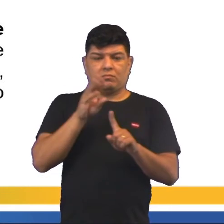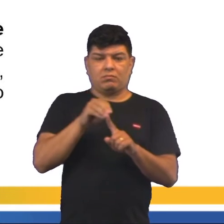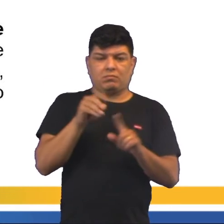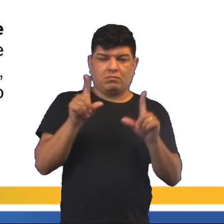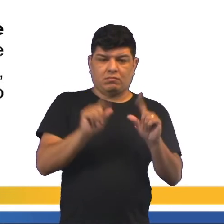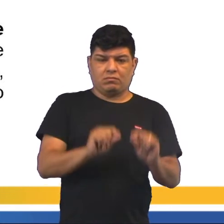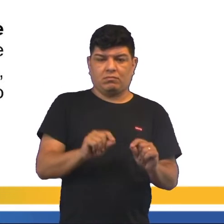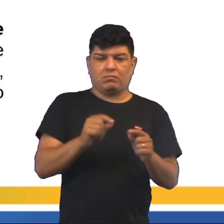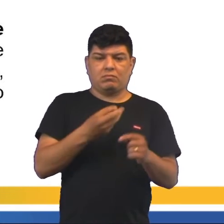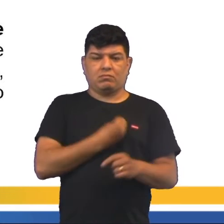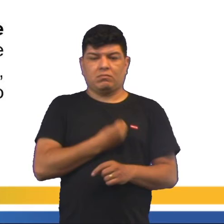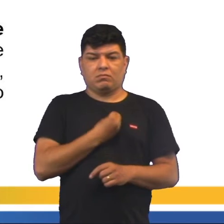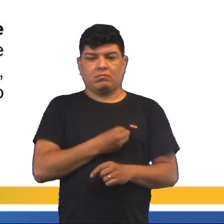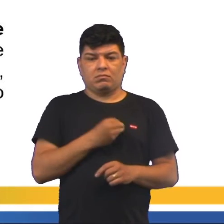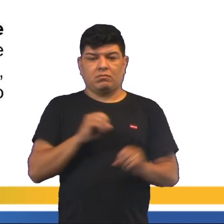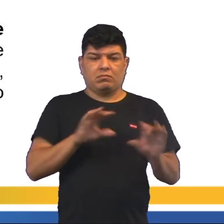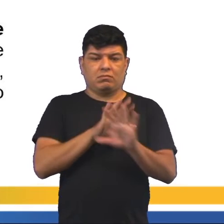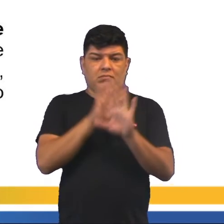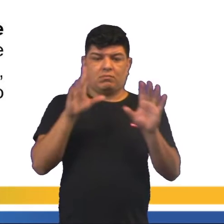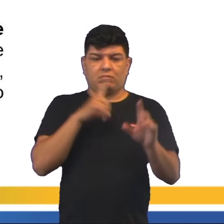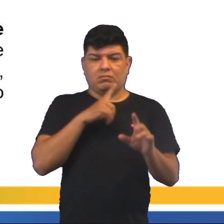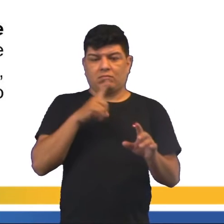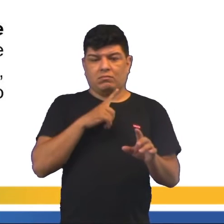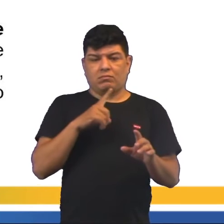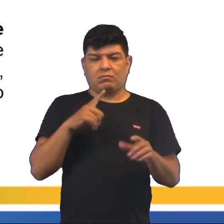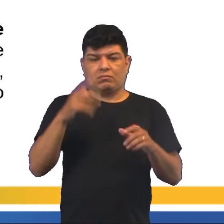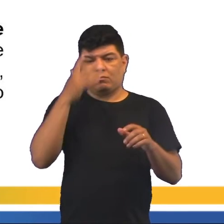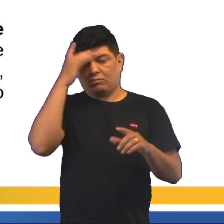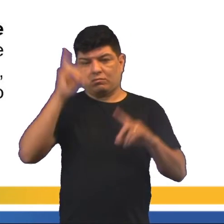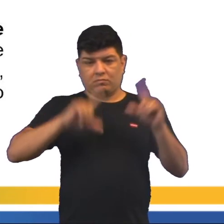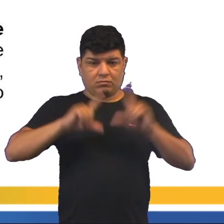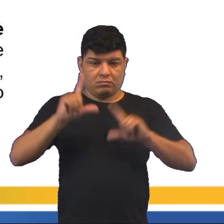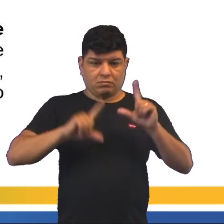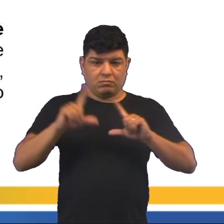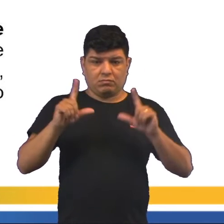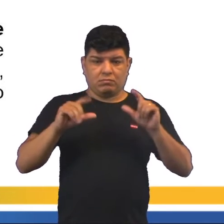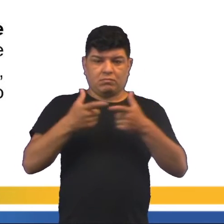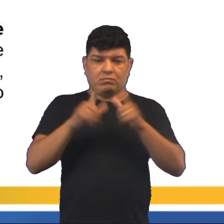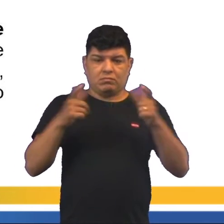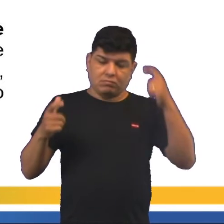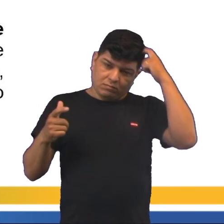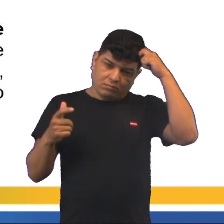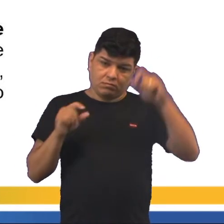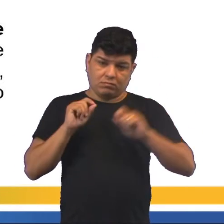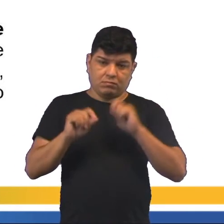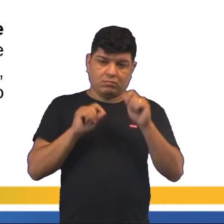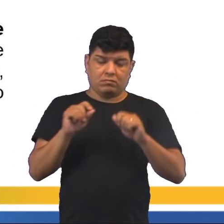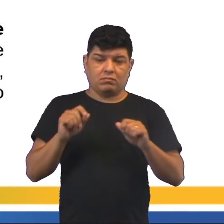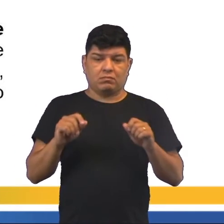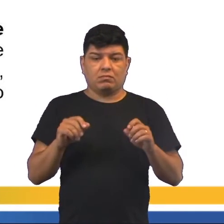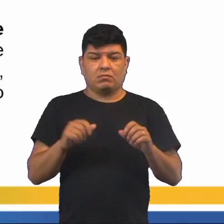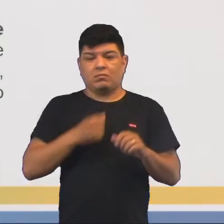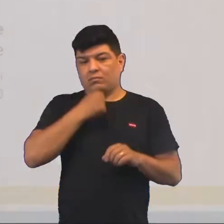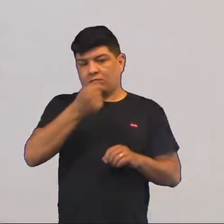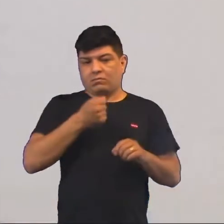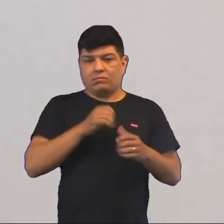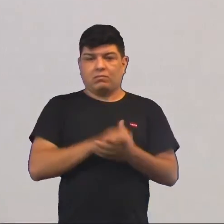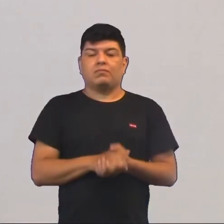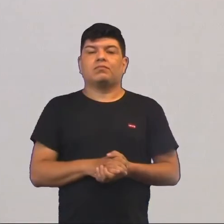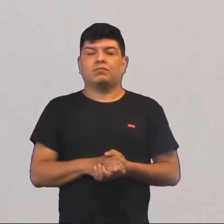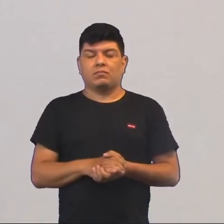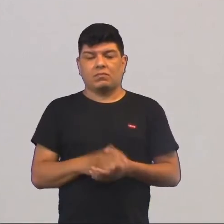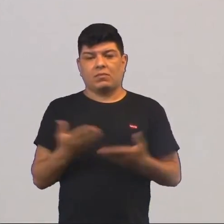né. A gente tem um exemplo claro, né, que é o estabelecimento de metas mínimas de participação na imprensa,